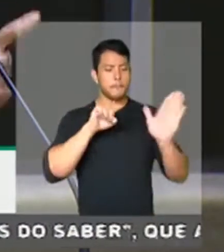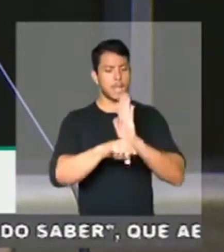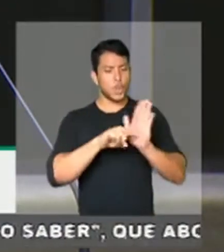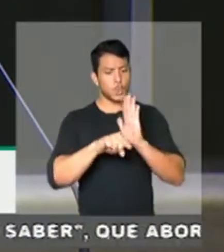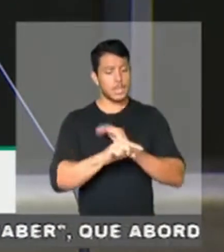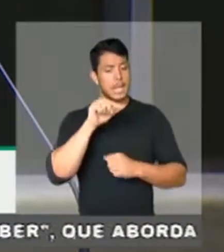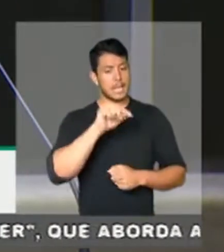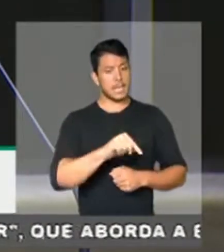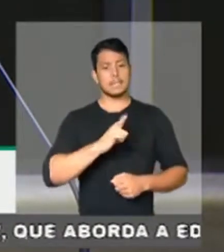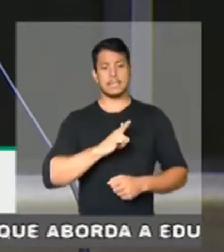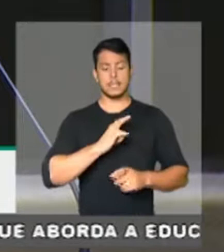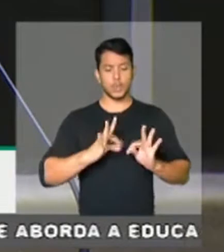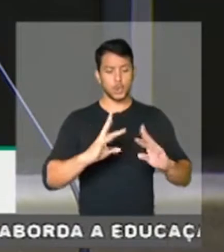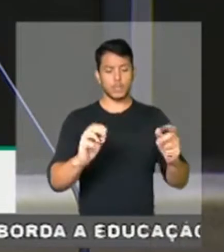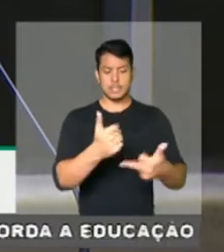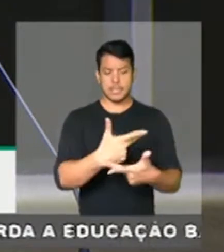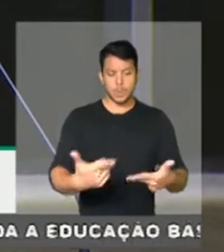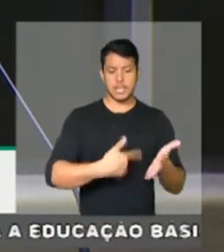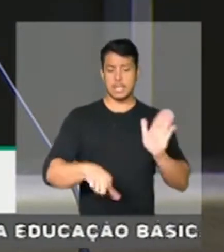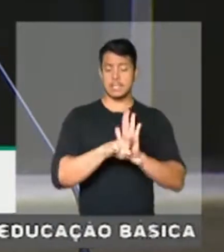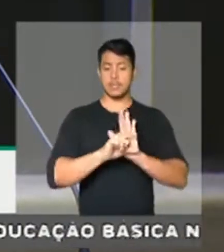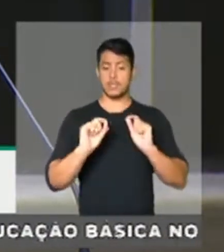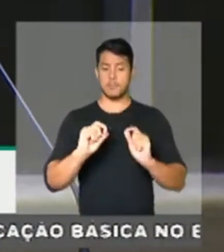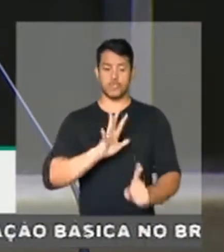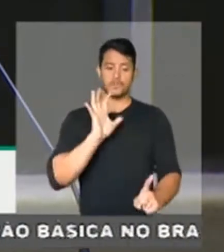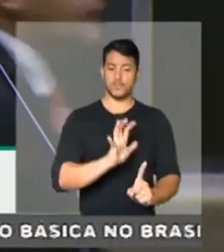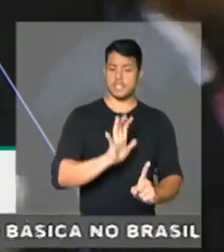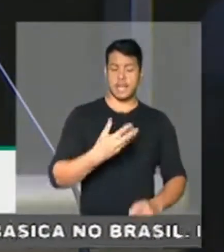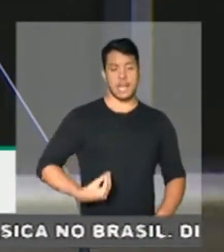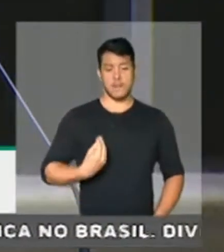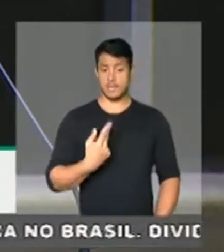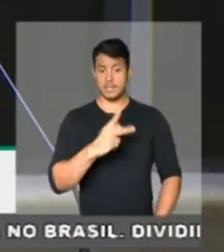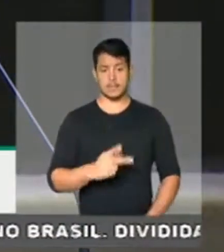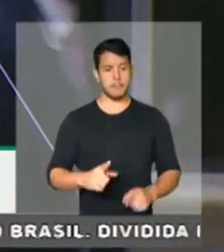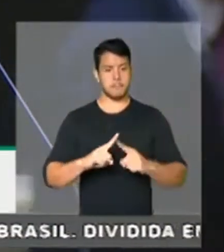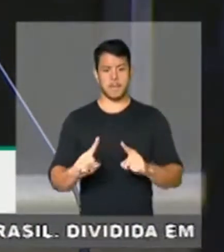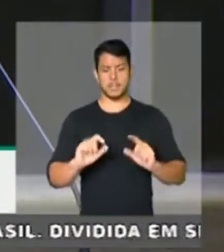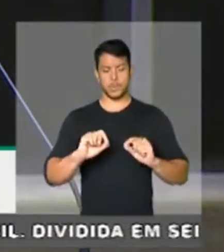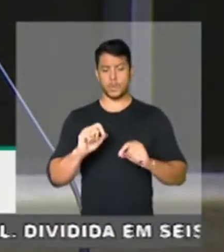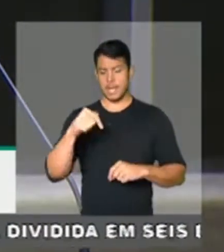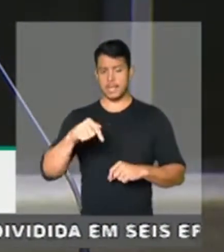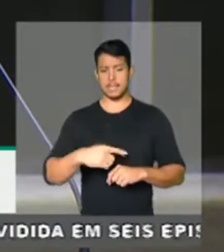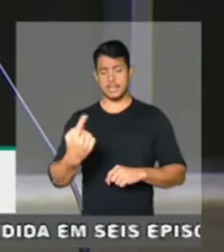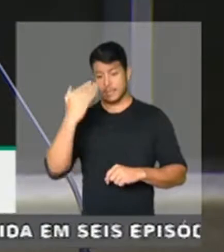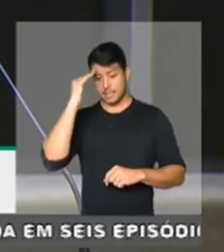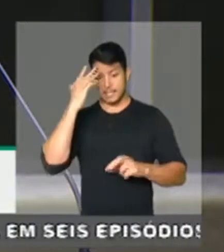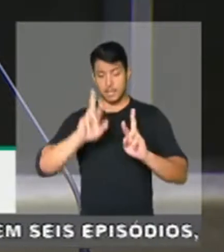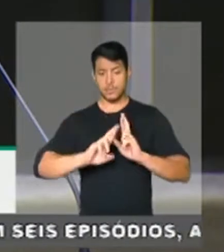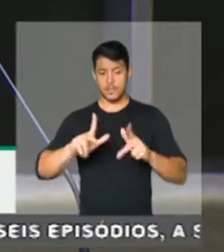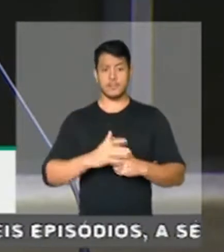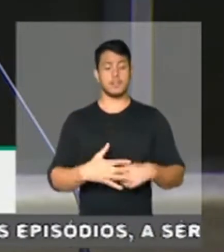medidas legislativas e administrativas que afetem os seus modos de vida. Não é esse entendimento da casa, não é esse o entendimento